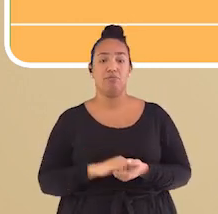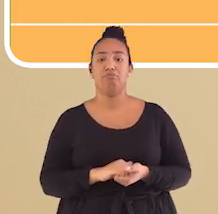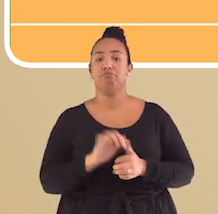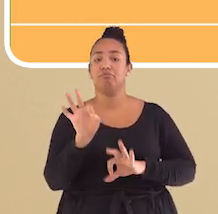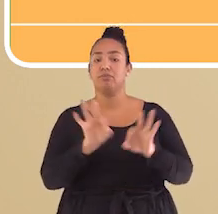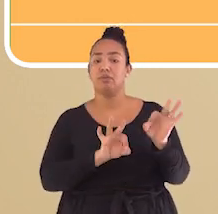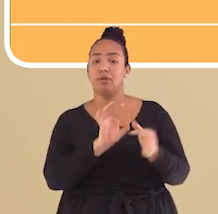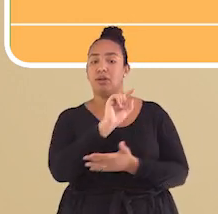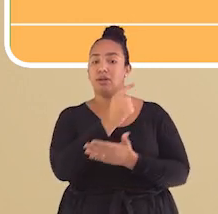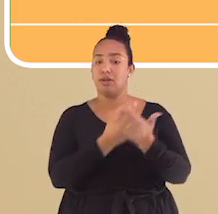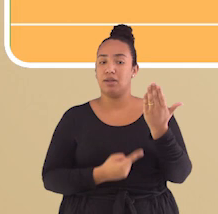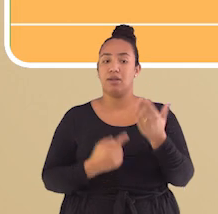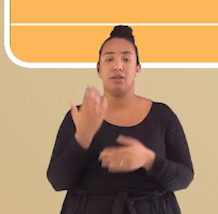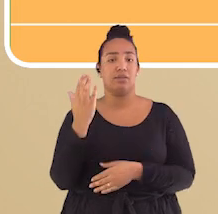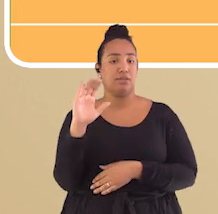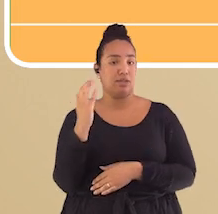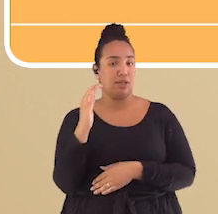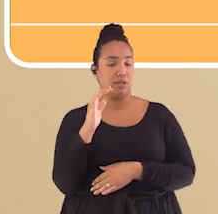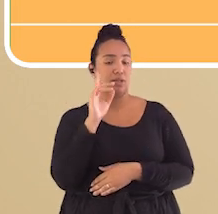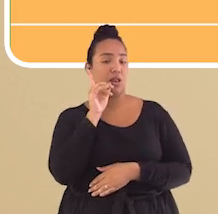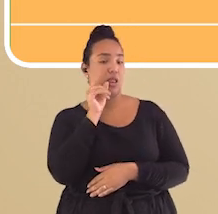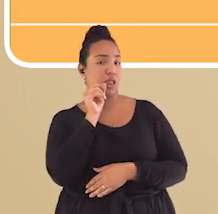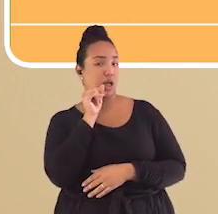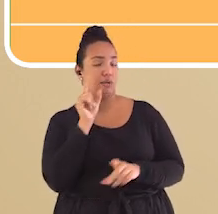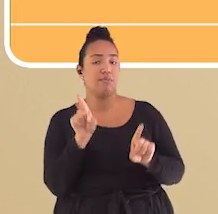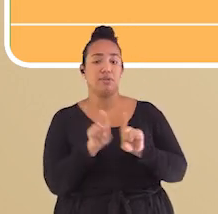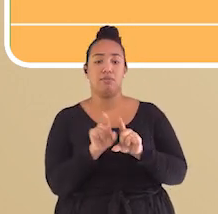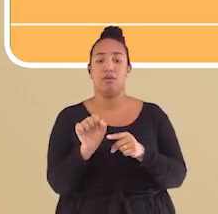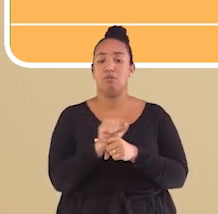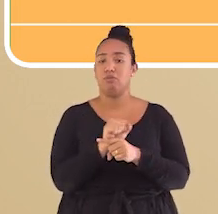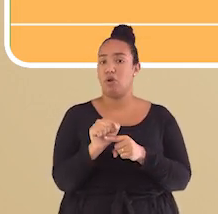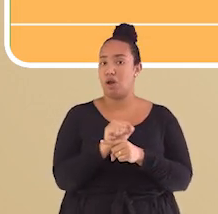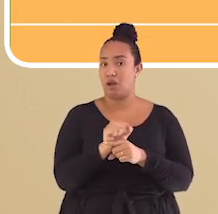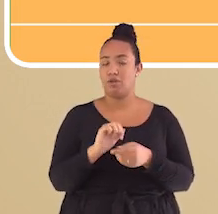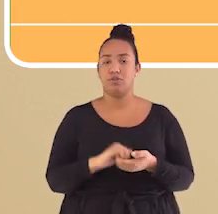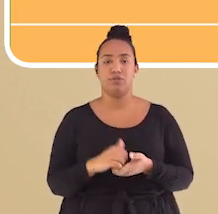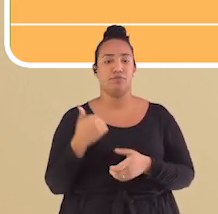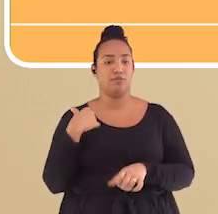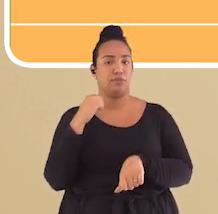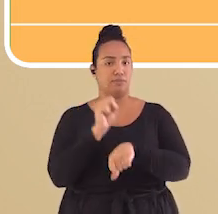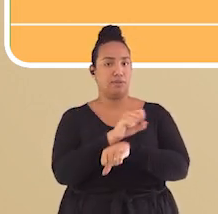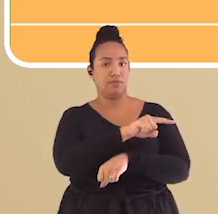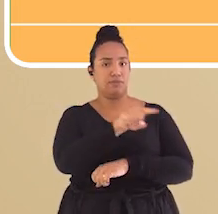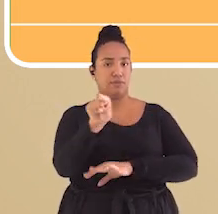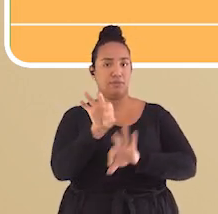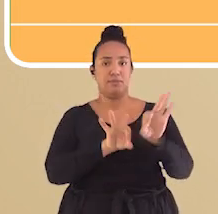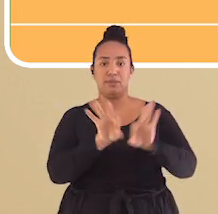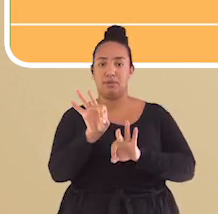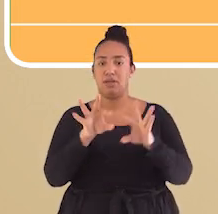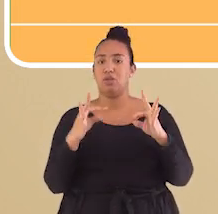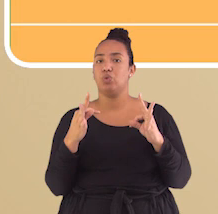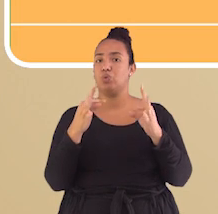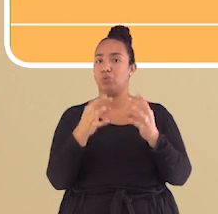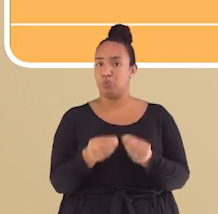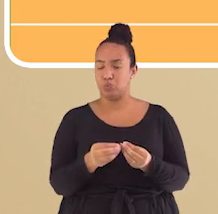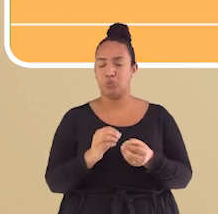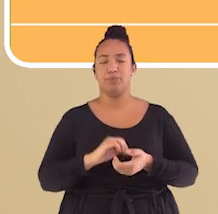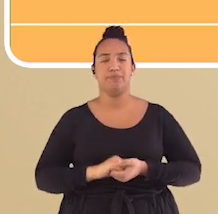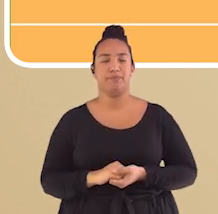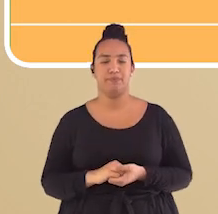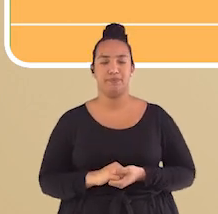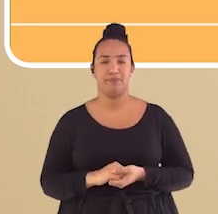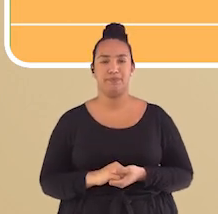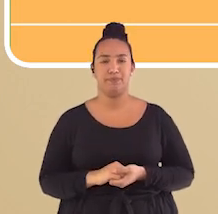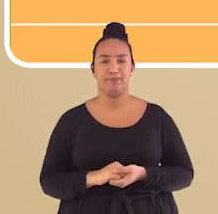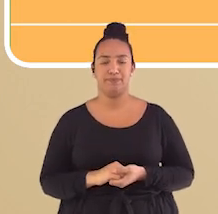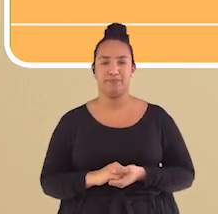escolar. Então, pegue o seu caderno de ciências, seu lápis e a sua borracha. Vou aguardar você pegar tudo para que possamos